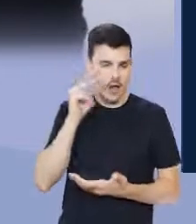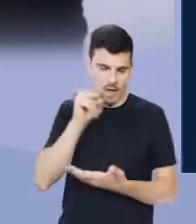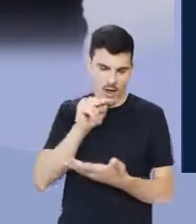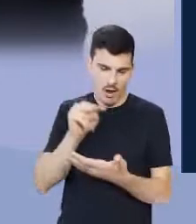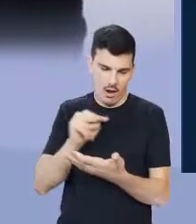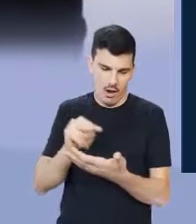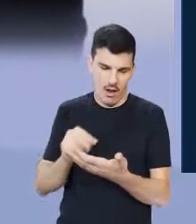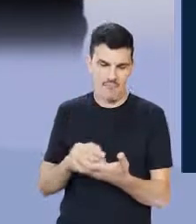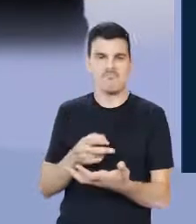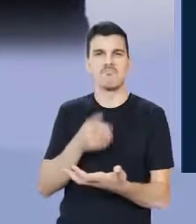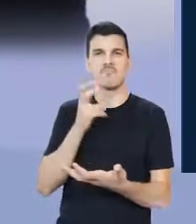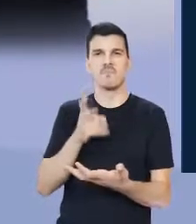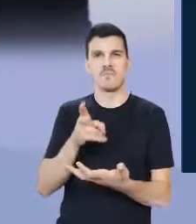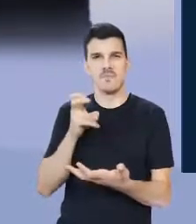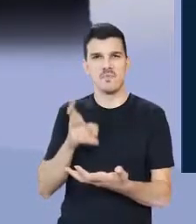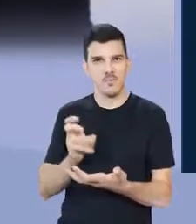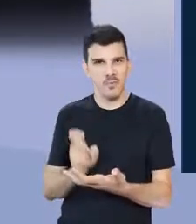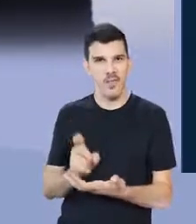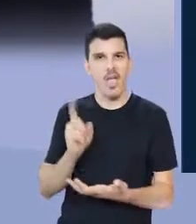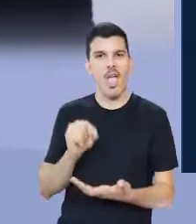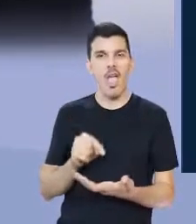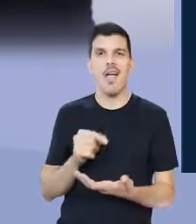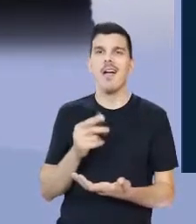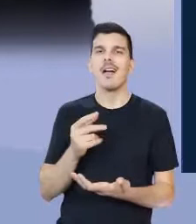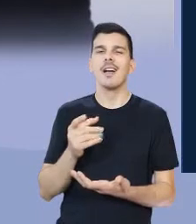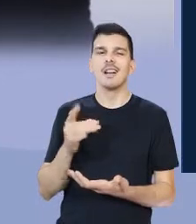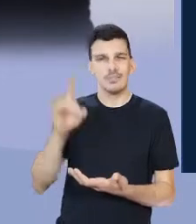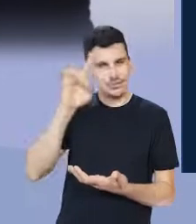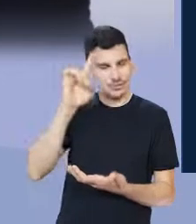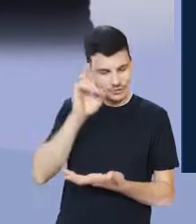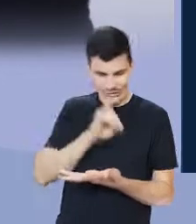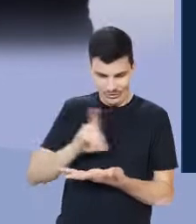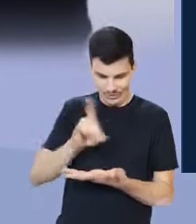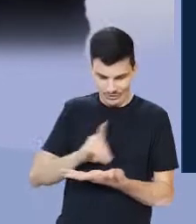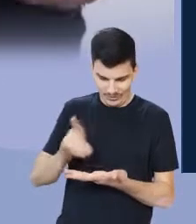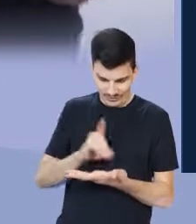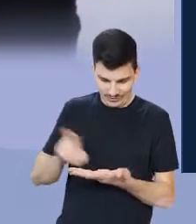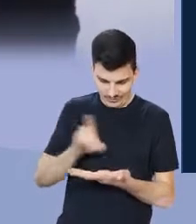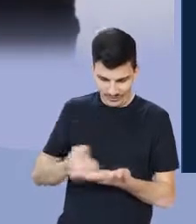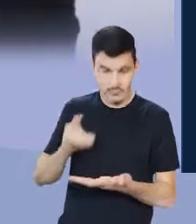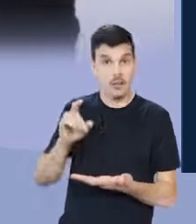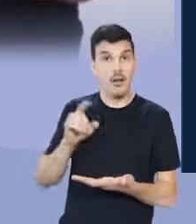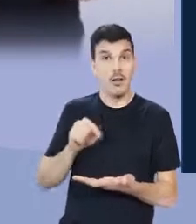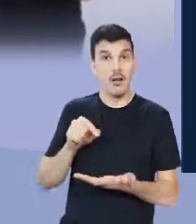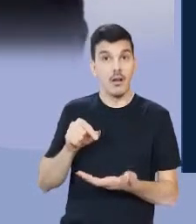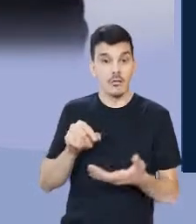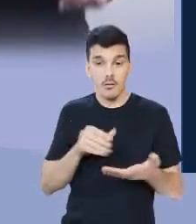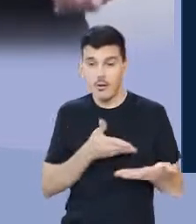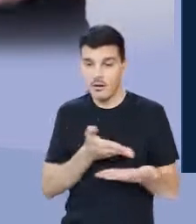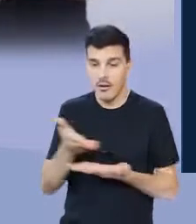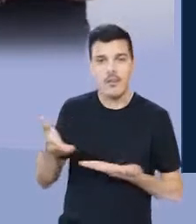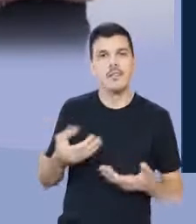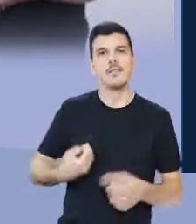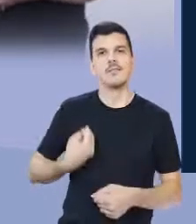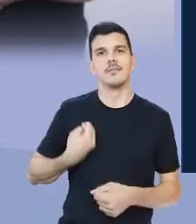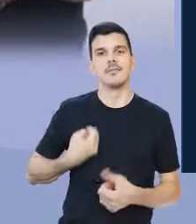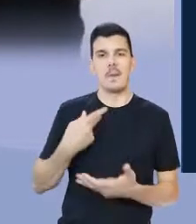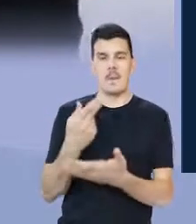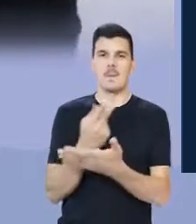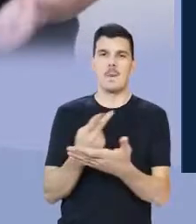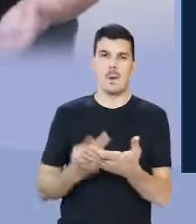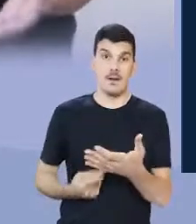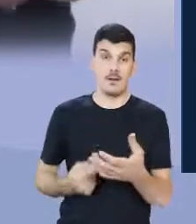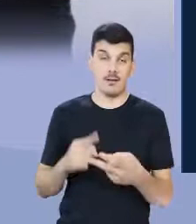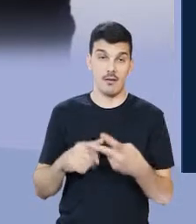pessoas, ao lerem isso, percebem tratarem-se de diários, registros contemporâneos de suas vivências,